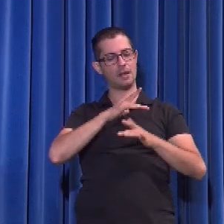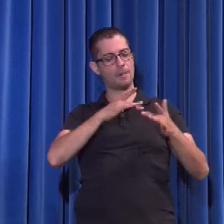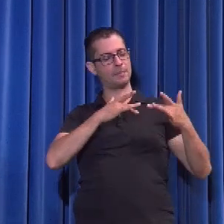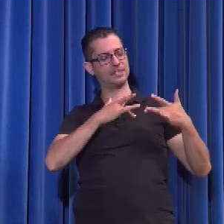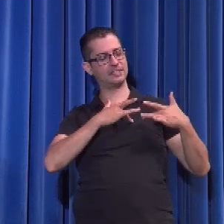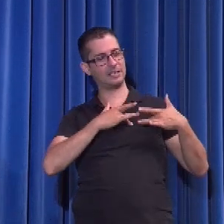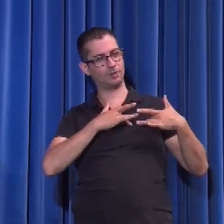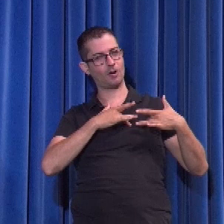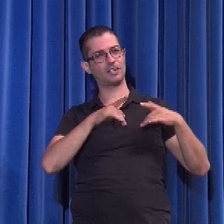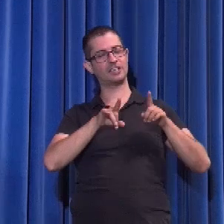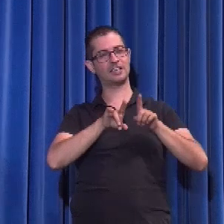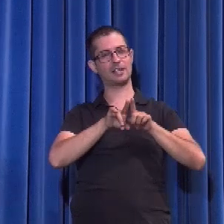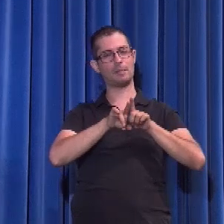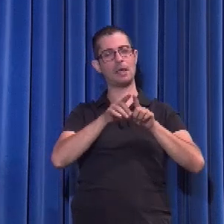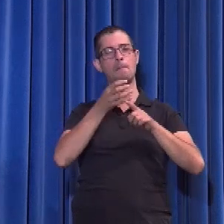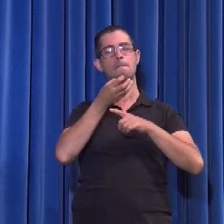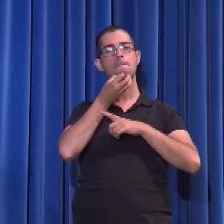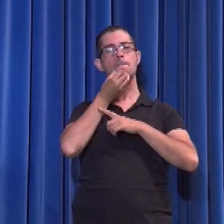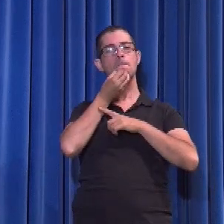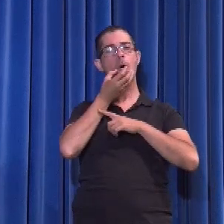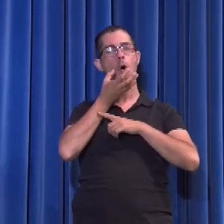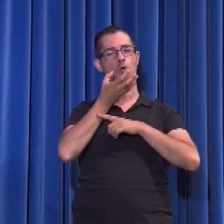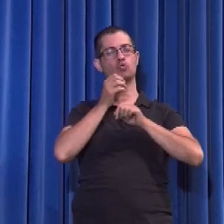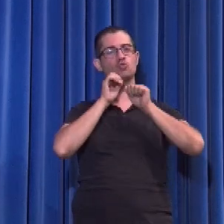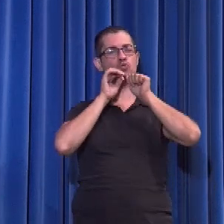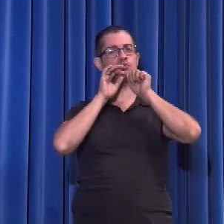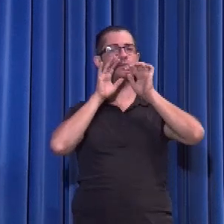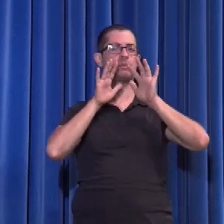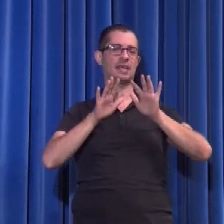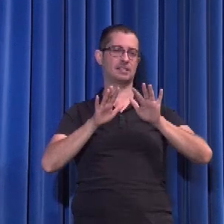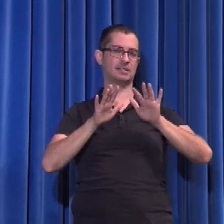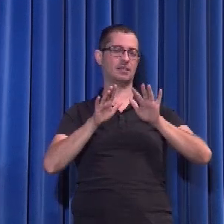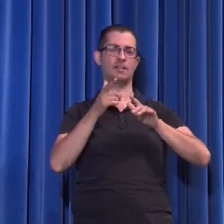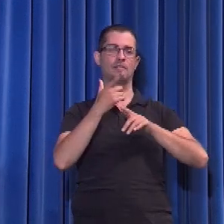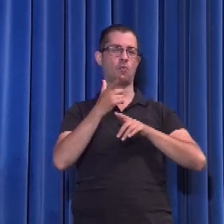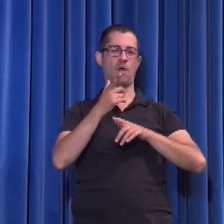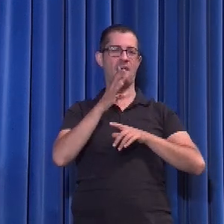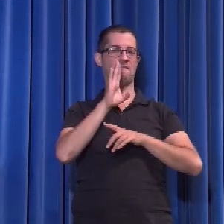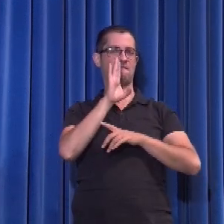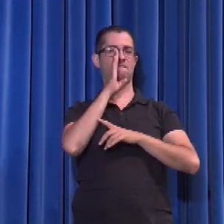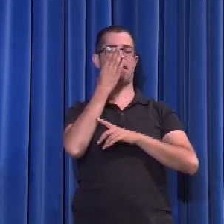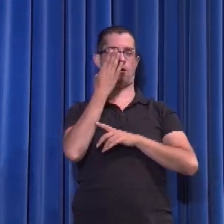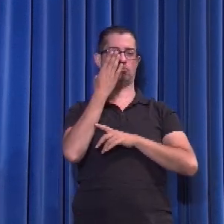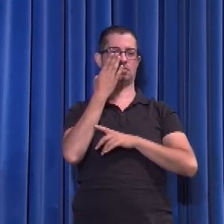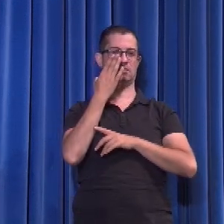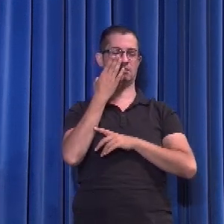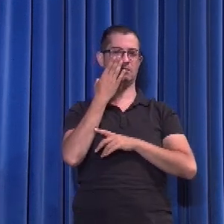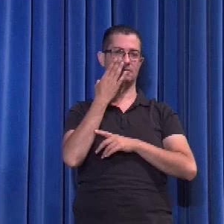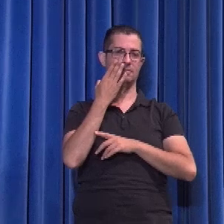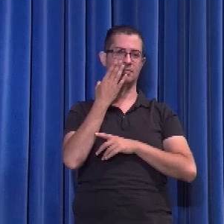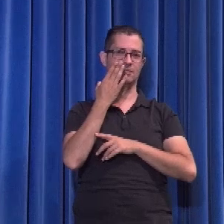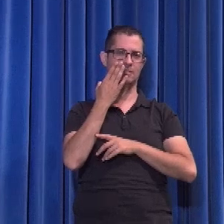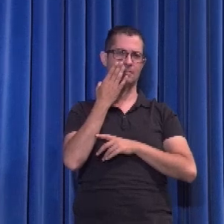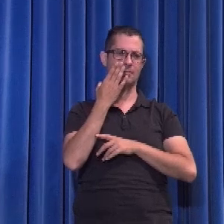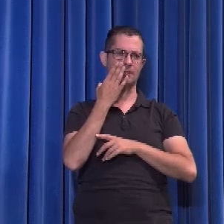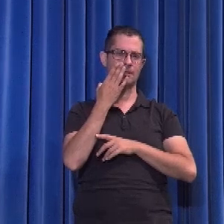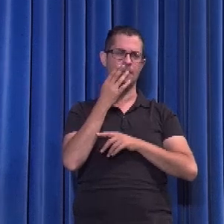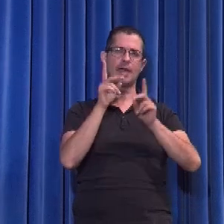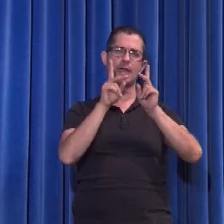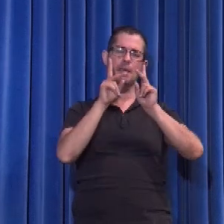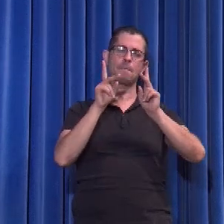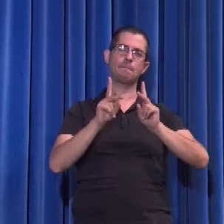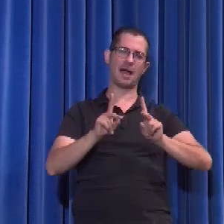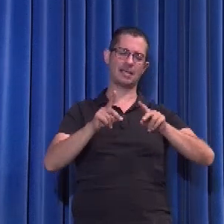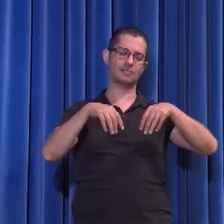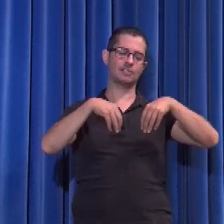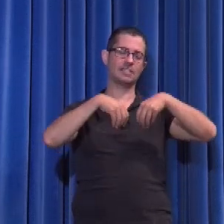bons frutos, imparcial, sem fingimento. Ora, é em paz que se semeia